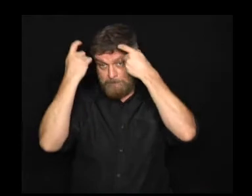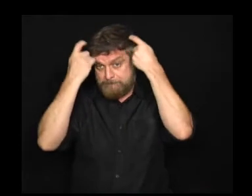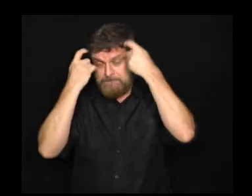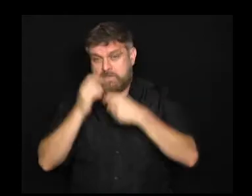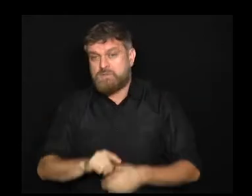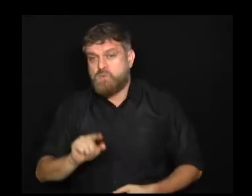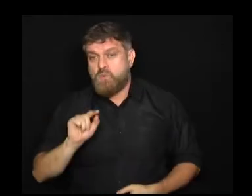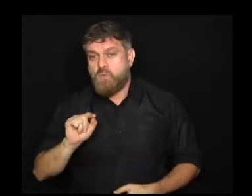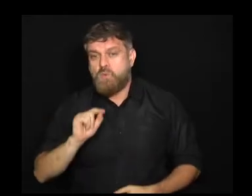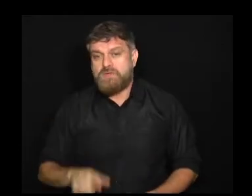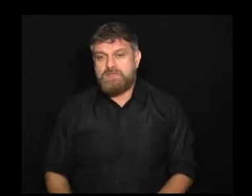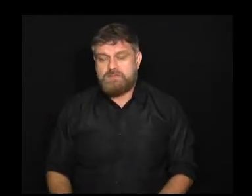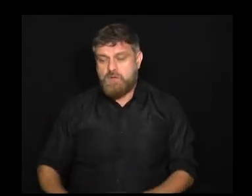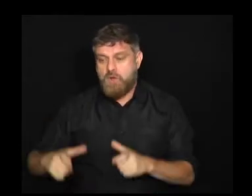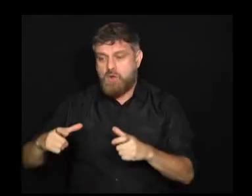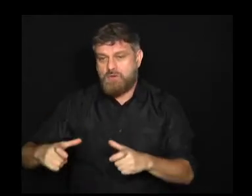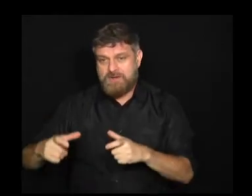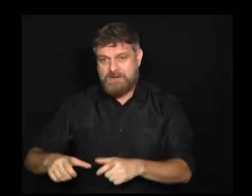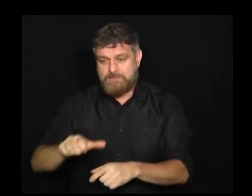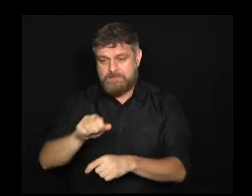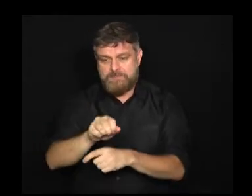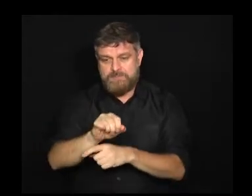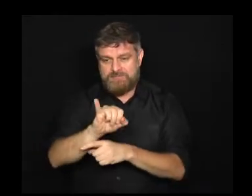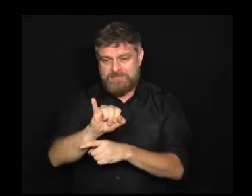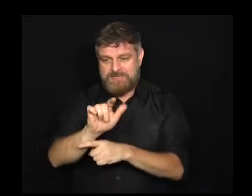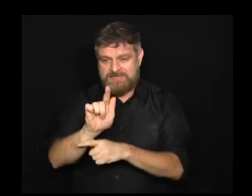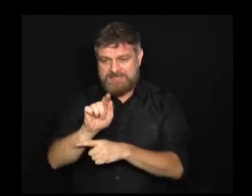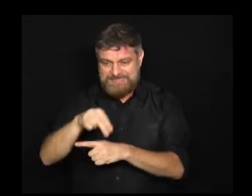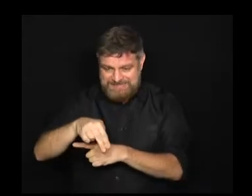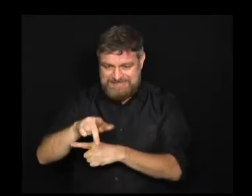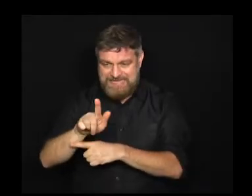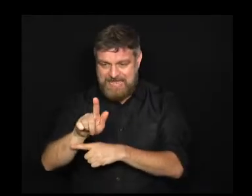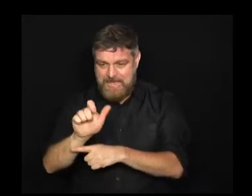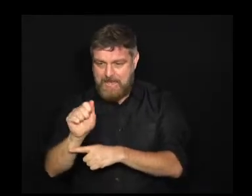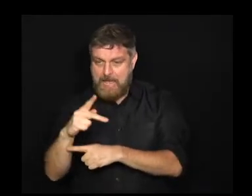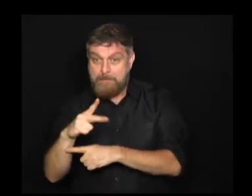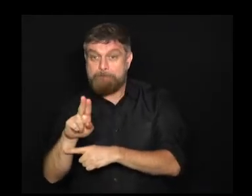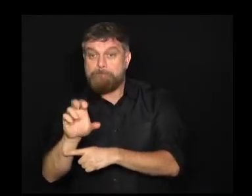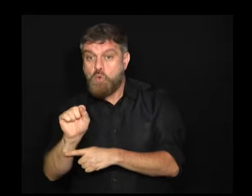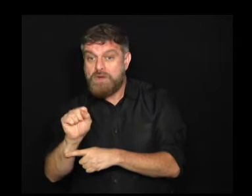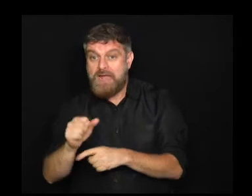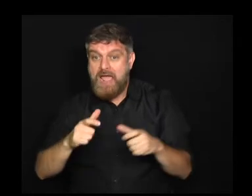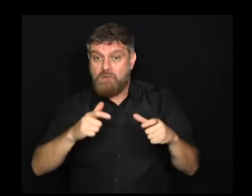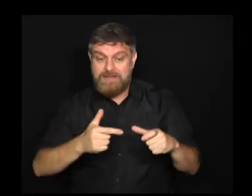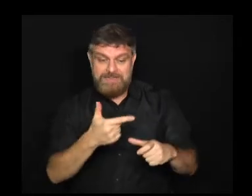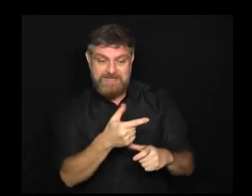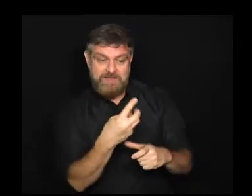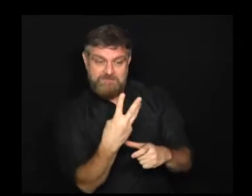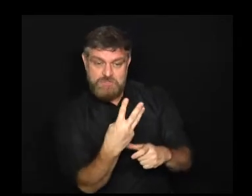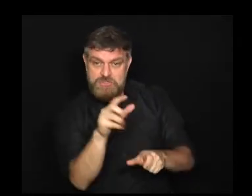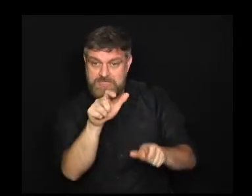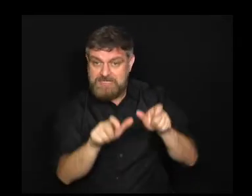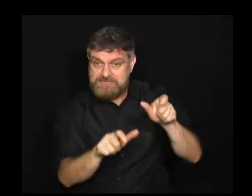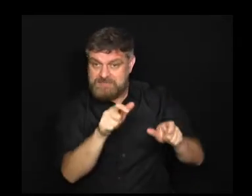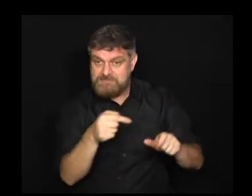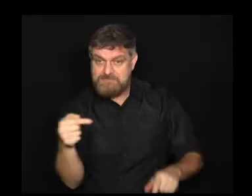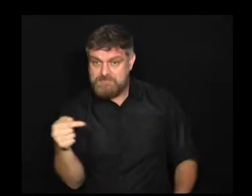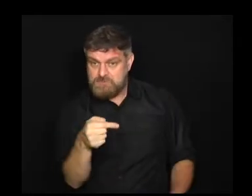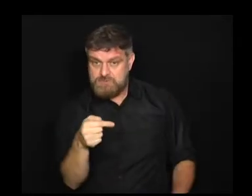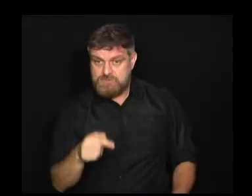a questão de Singapura. Singapura tem 23 casos, é o lugar com maior número de casos fora da